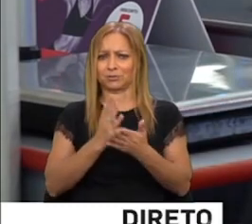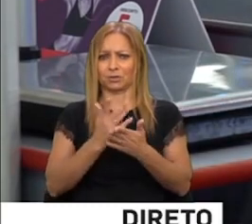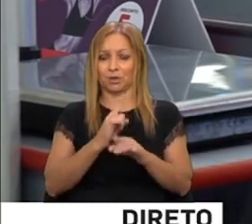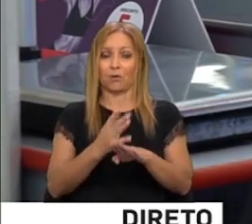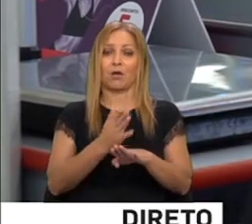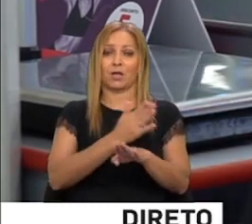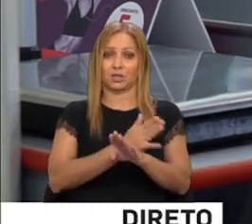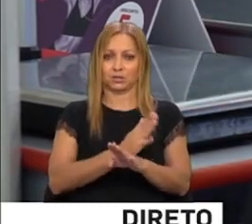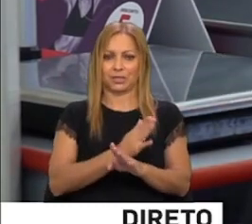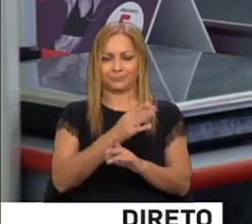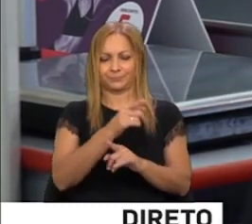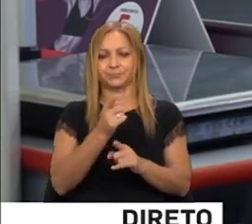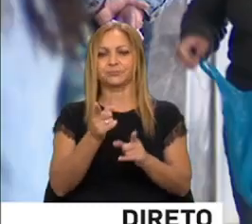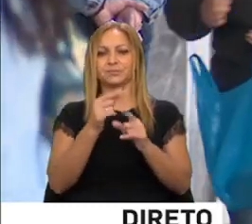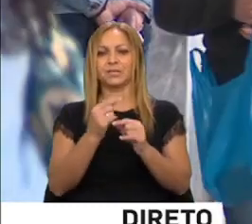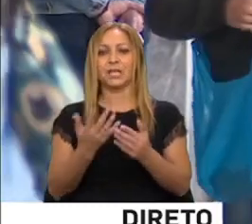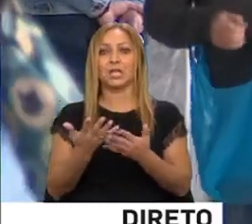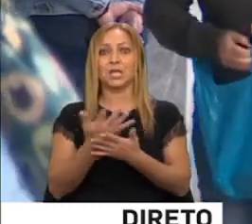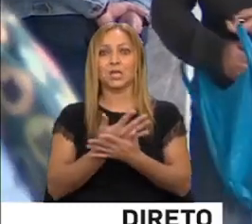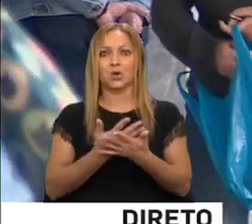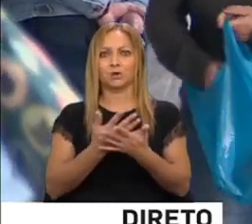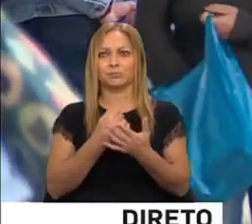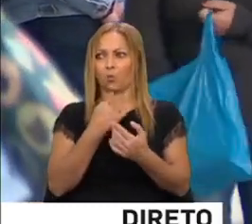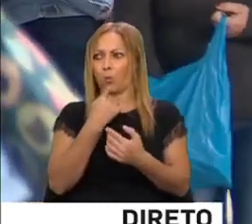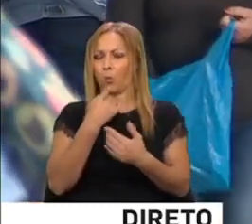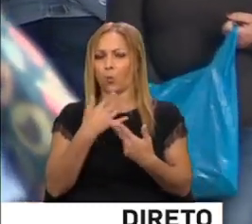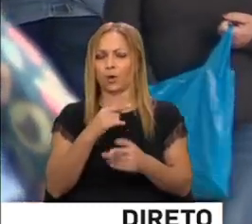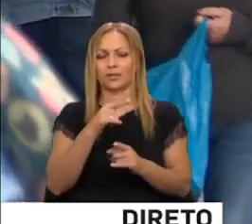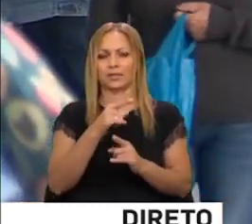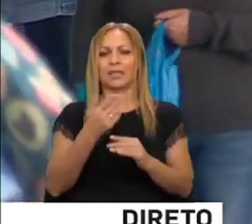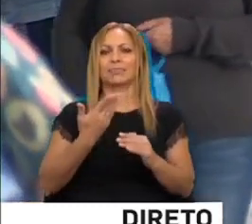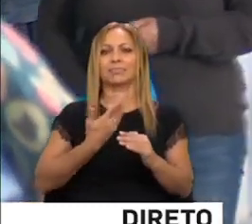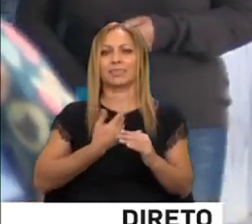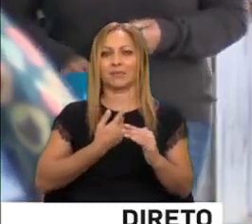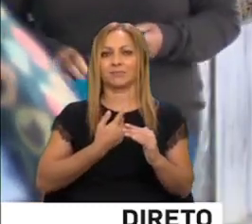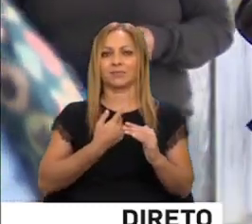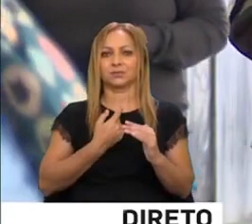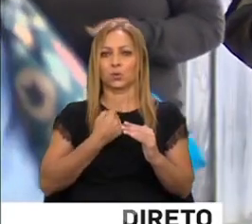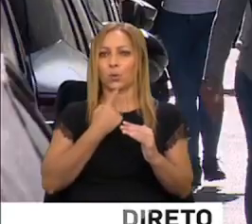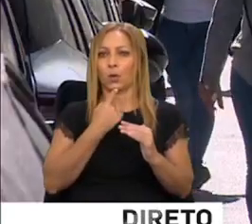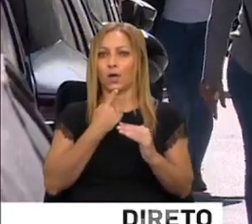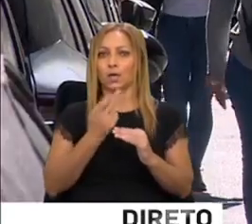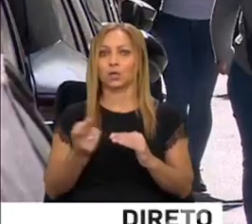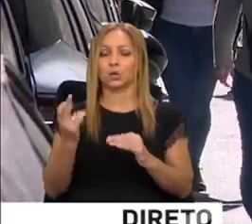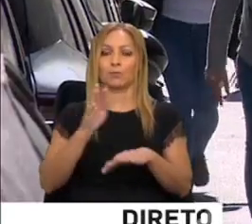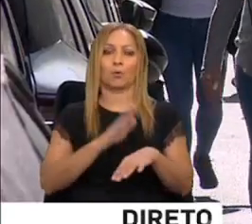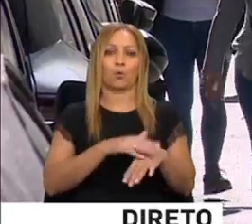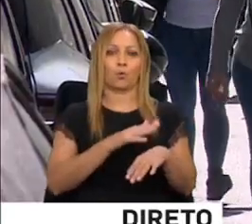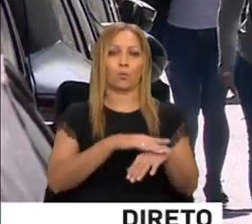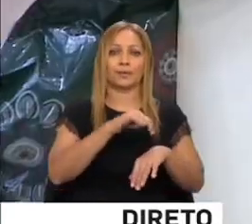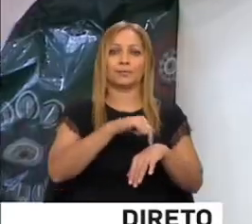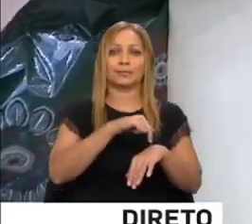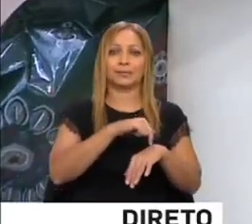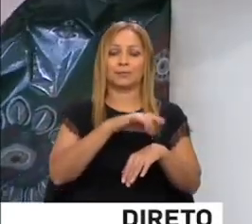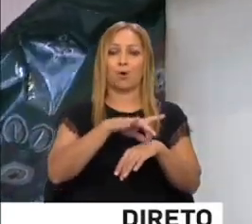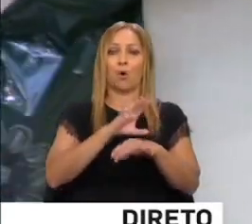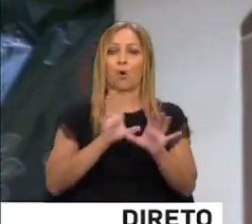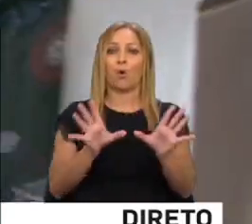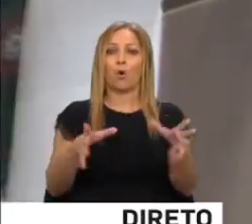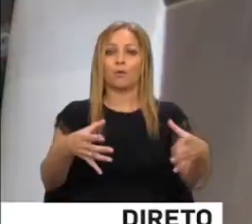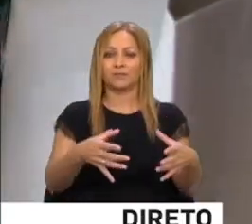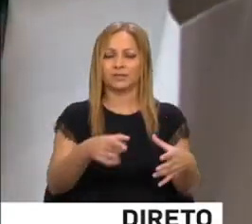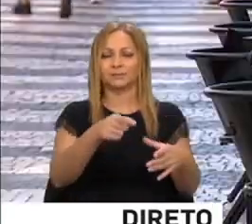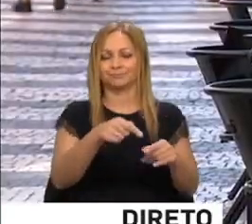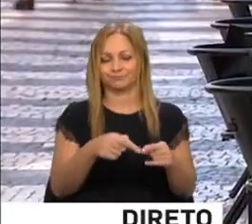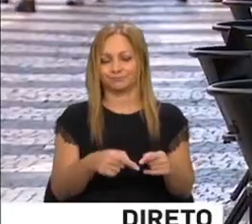explicados pelo sobre aquecimento da economia estamos a falar da enormes que tivemos nas economia durante o covid para ter uma ideia por exemplo nos Estados Unidos a massa